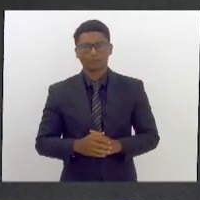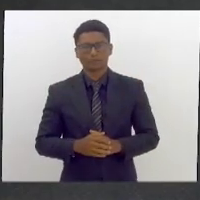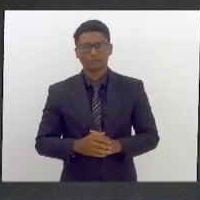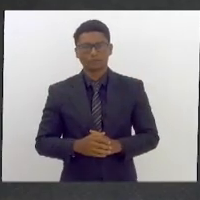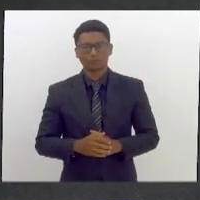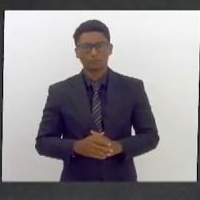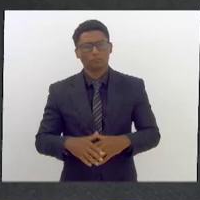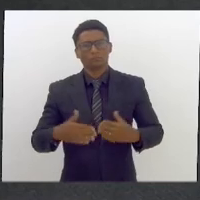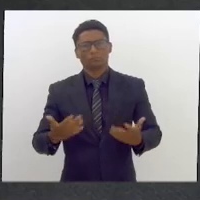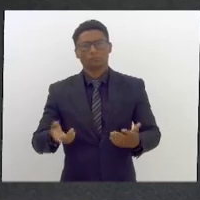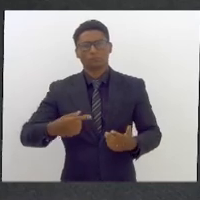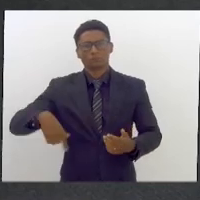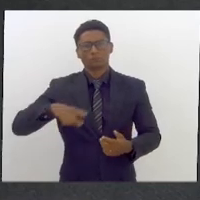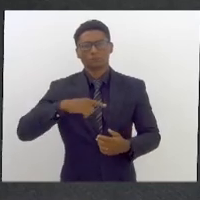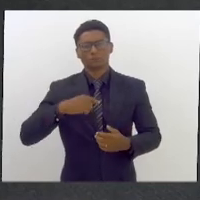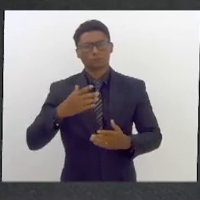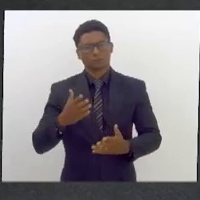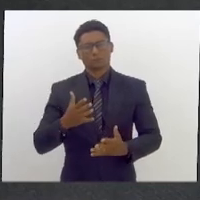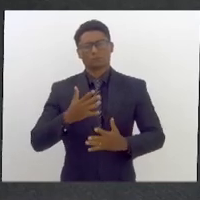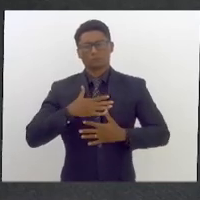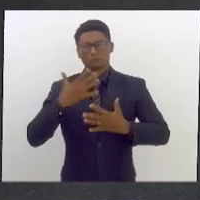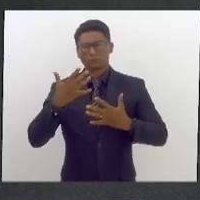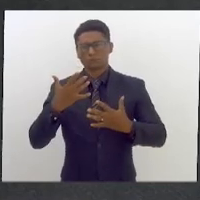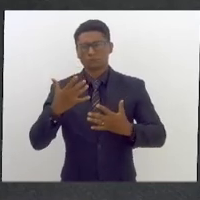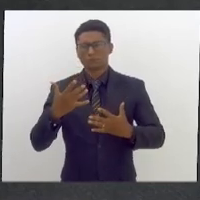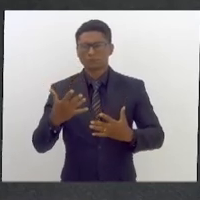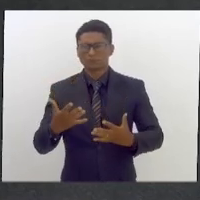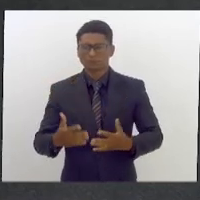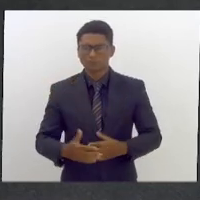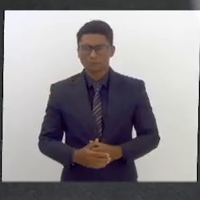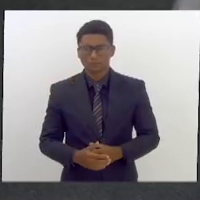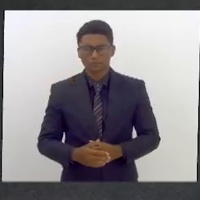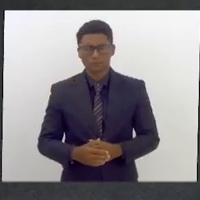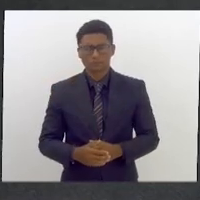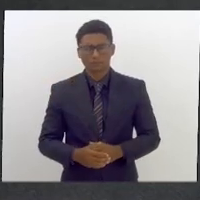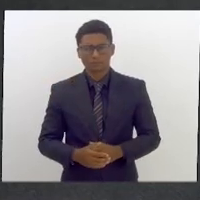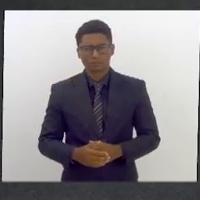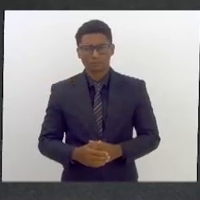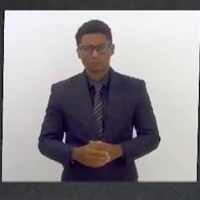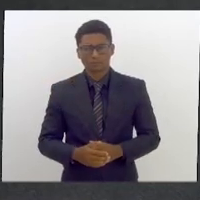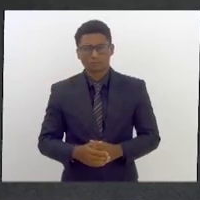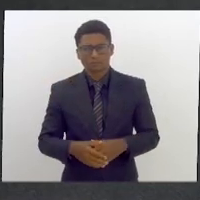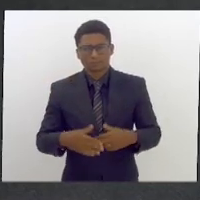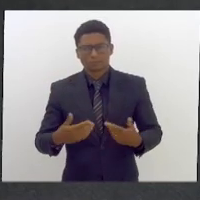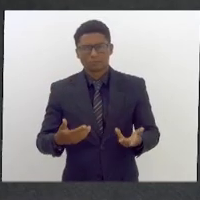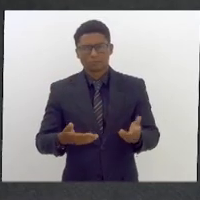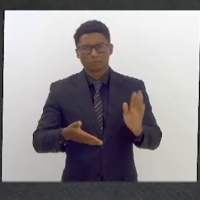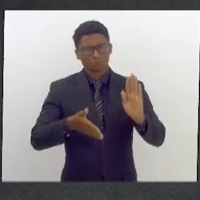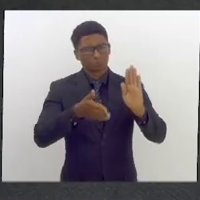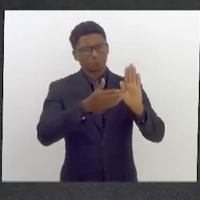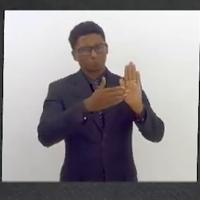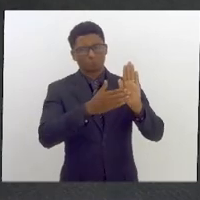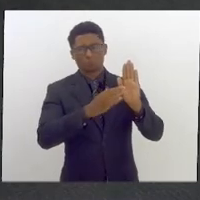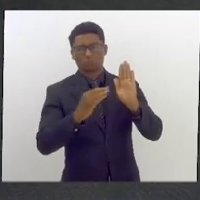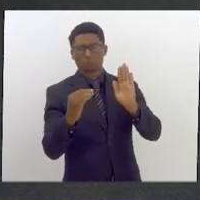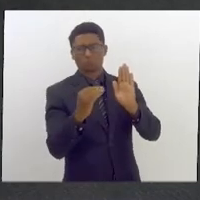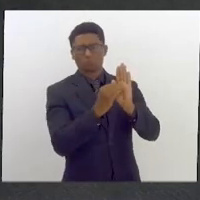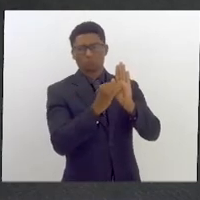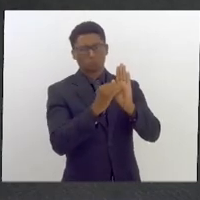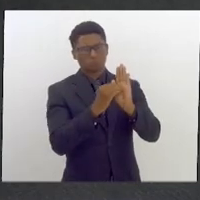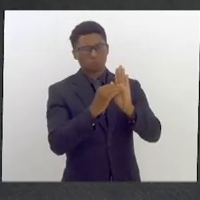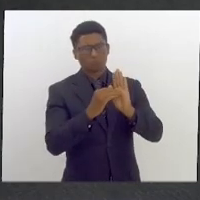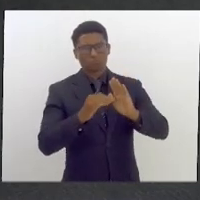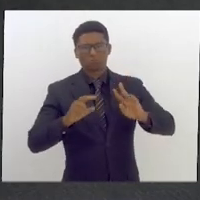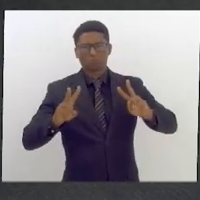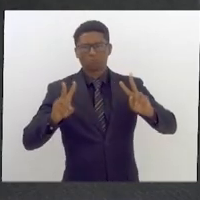nós nos surpreendemos de como vem a pauta com tal velocidade, um tema